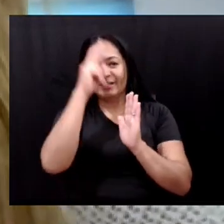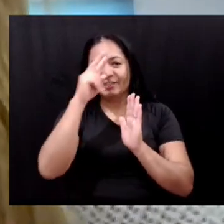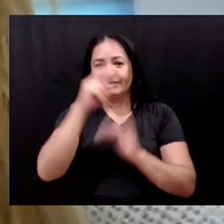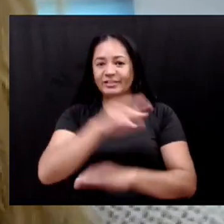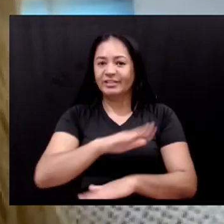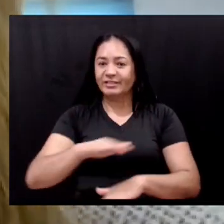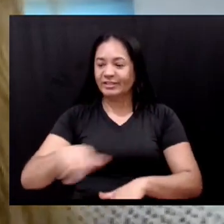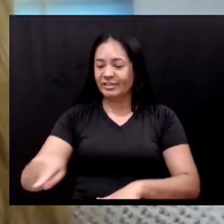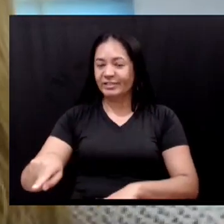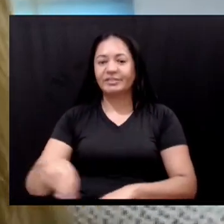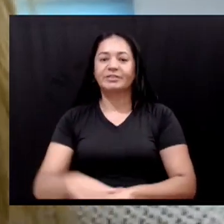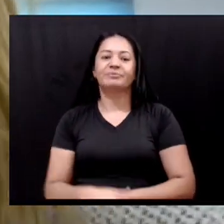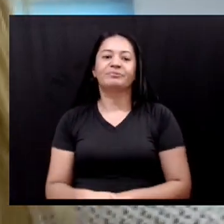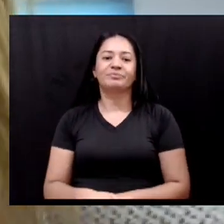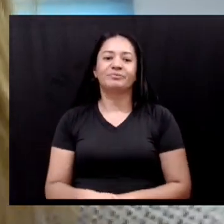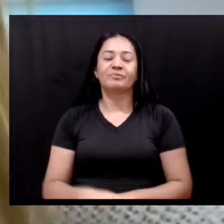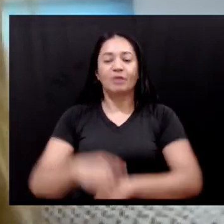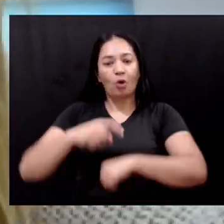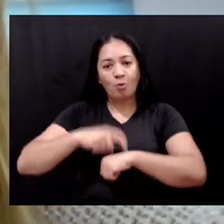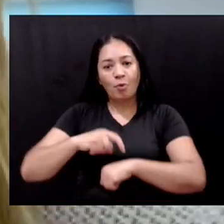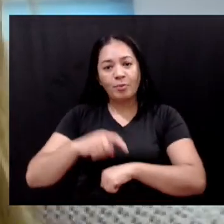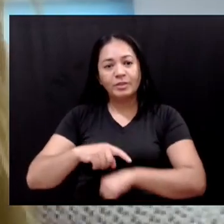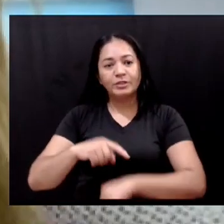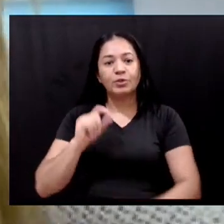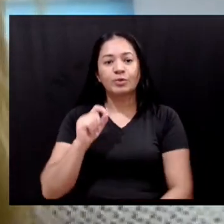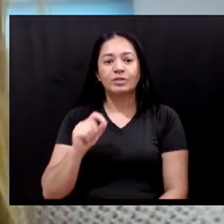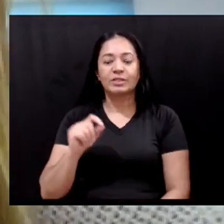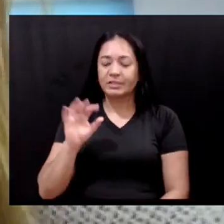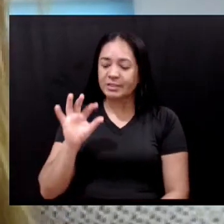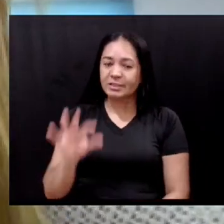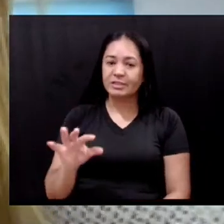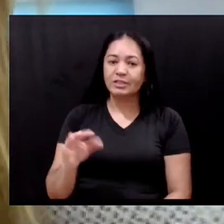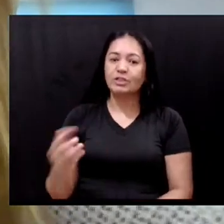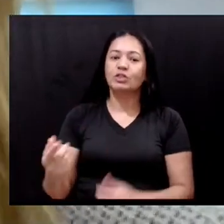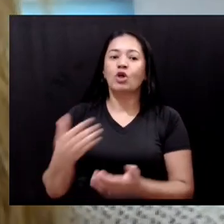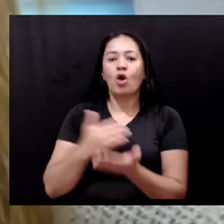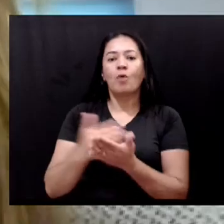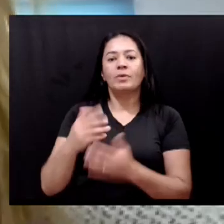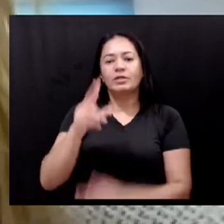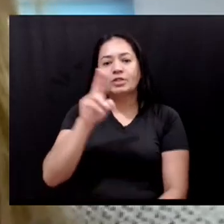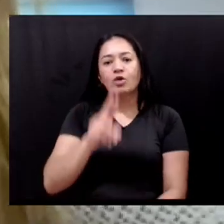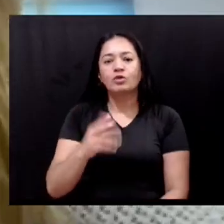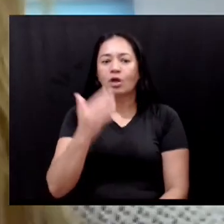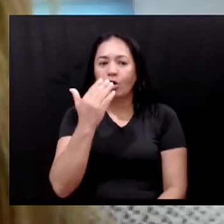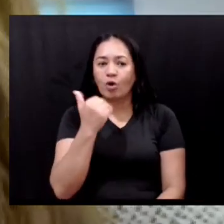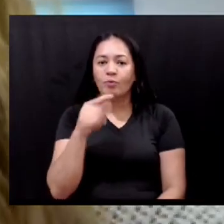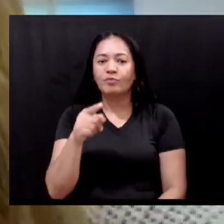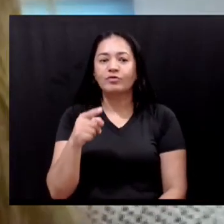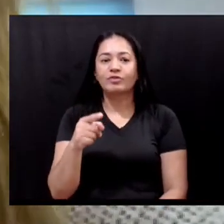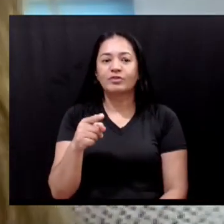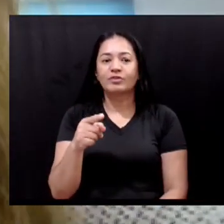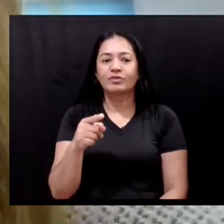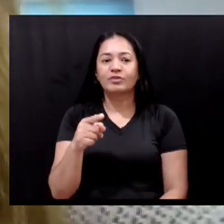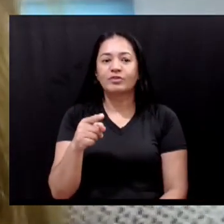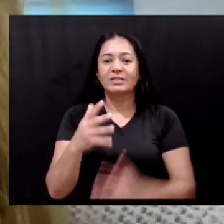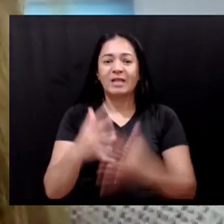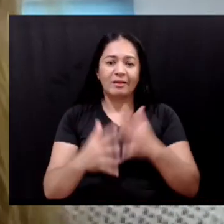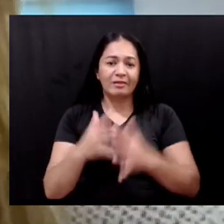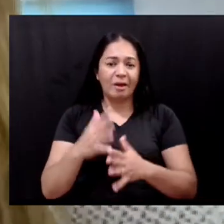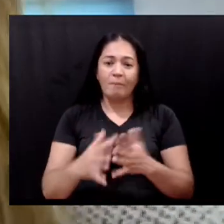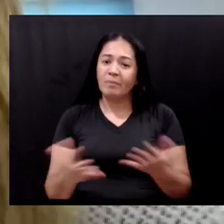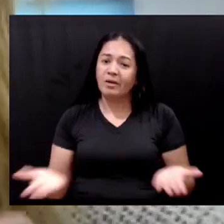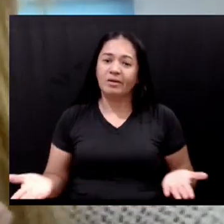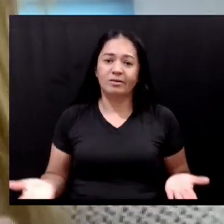criança e é um momento em que, se isso for introduzido, né, muito cedo, você acaba atrapalhando a introdução de outros